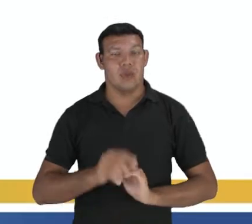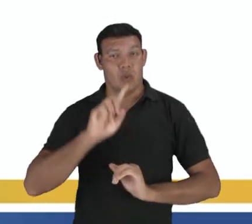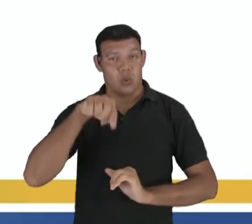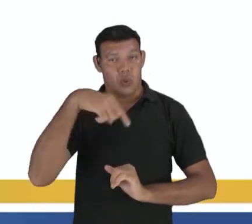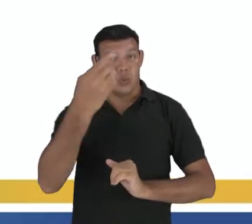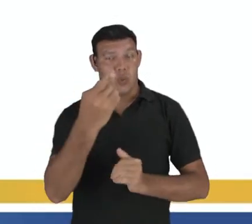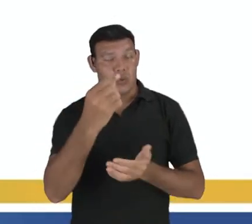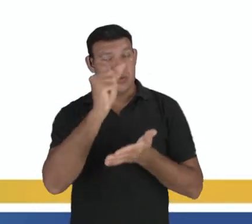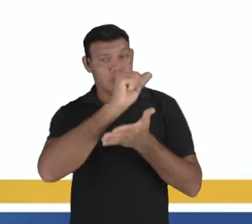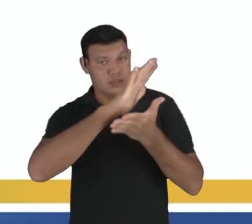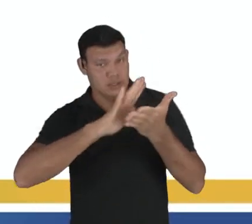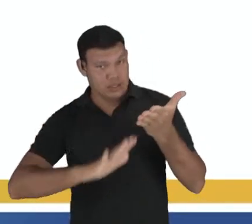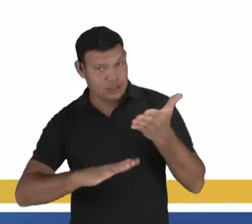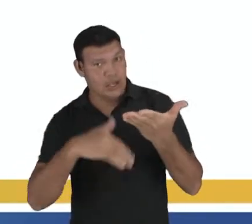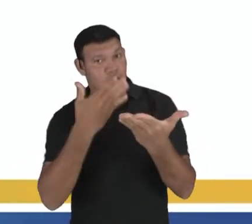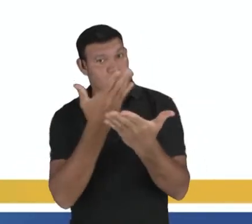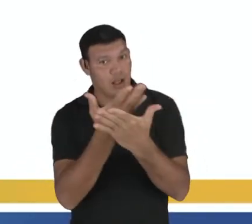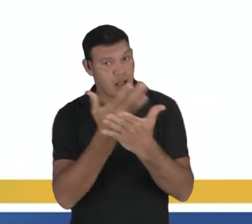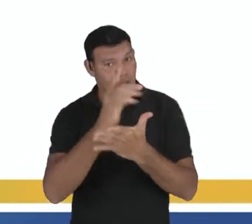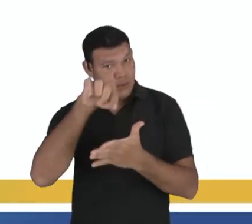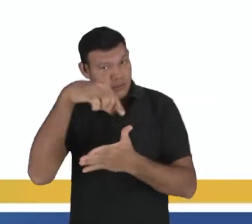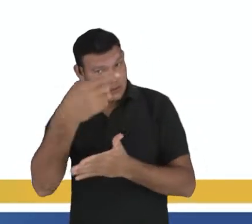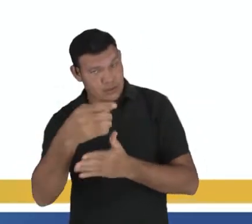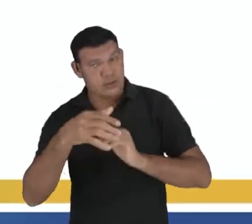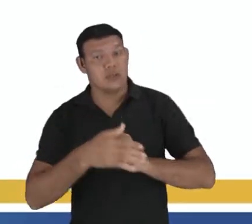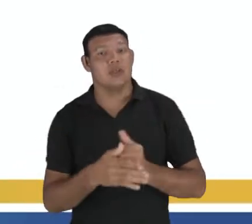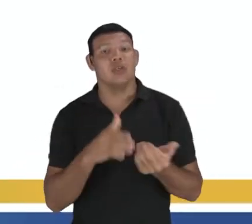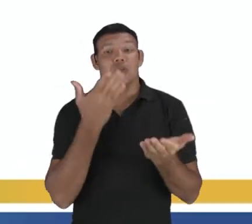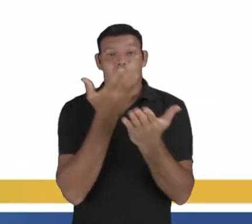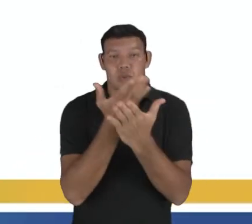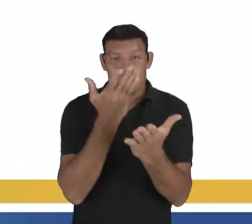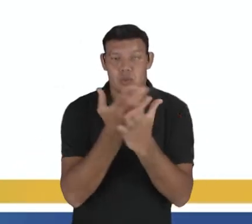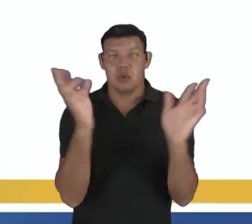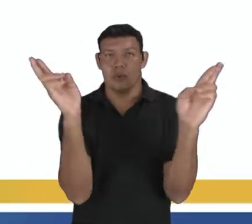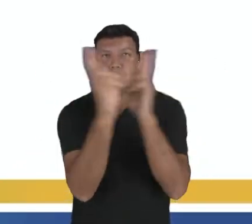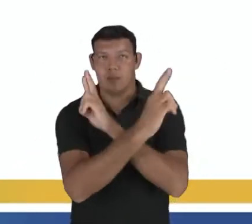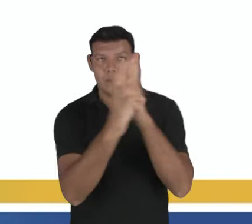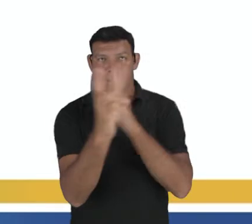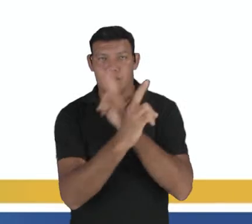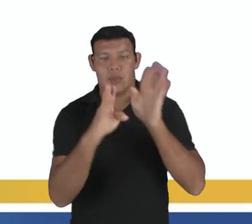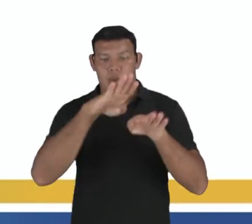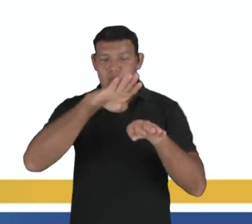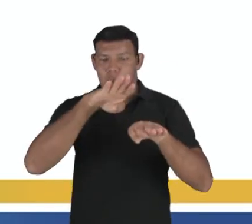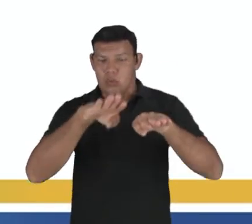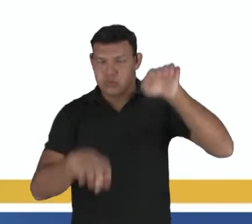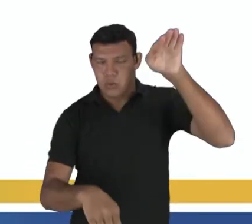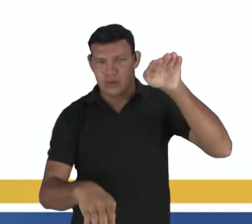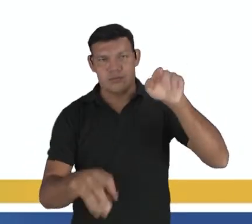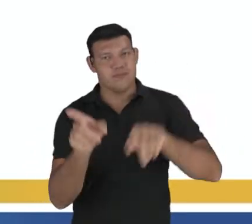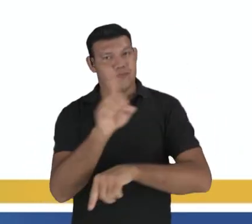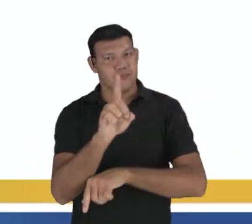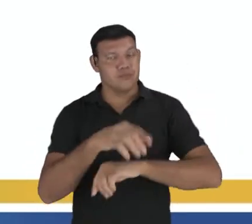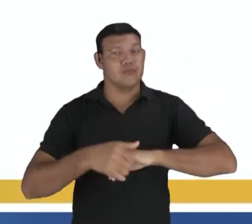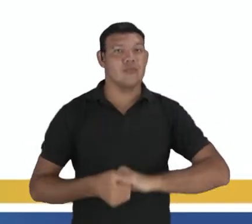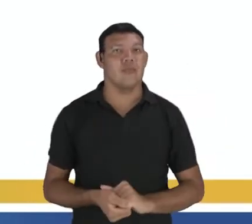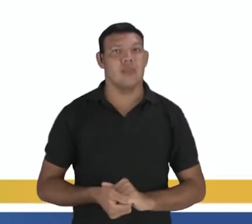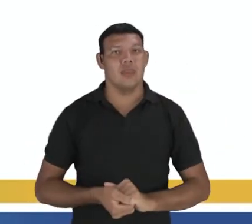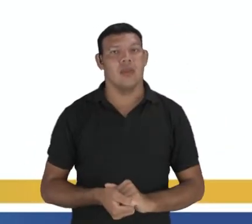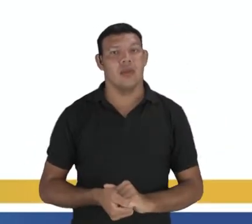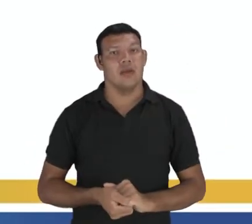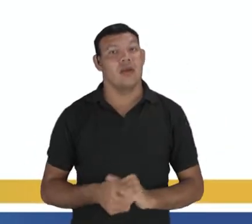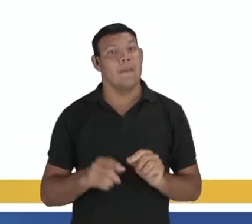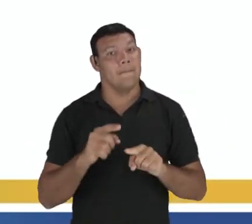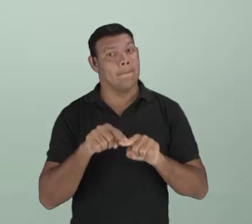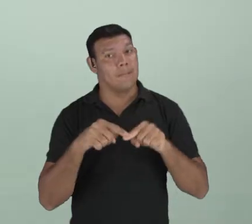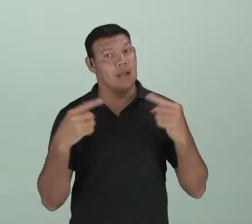próxima atividade, ou na próxima aula, nós vamos trabalhar sobre as relações de não proporcionalidade. Mas para isso,